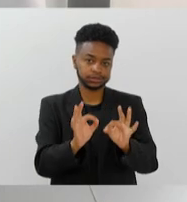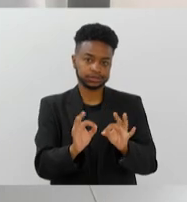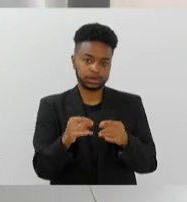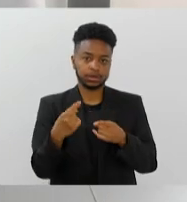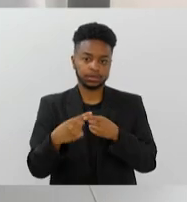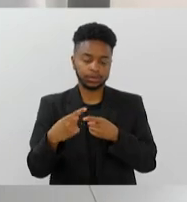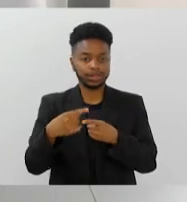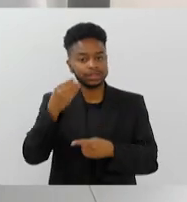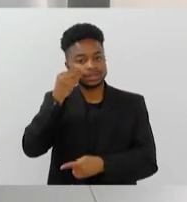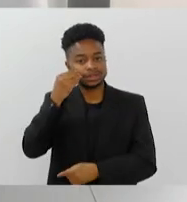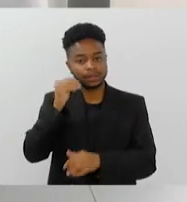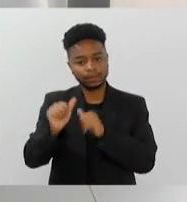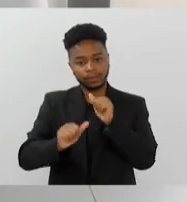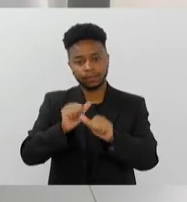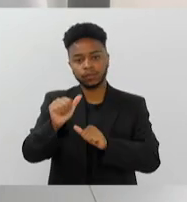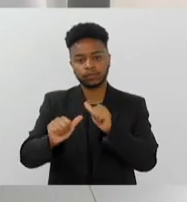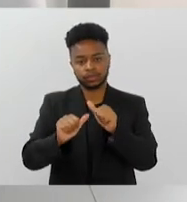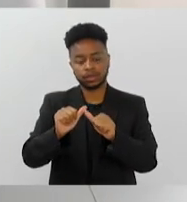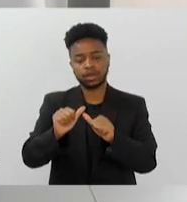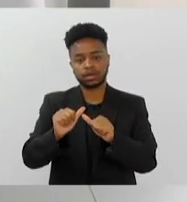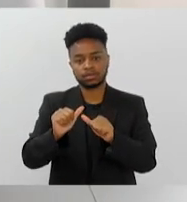ver, tentar modificar a